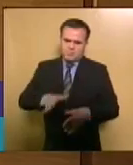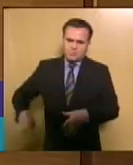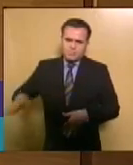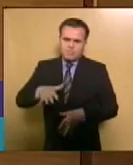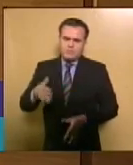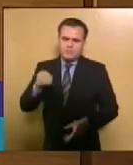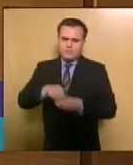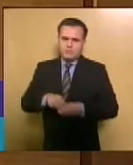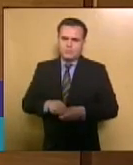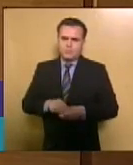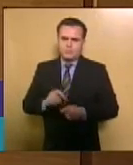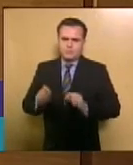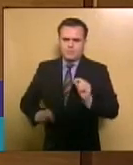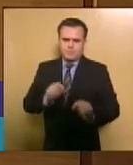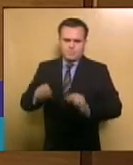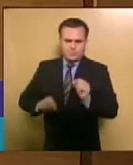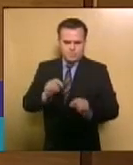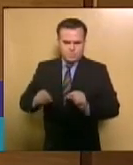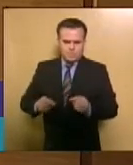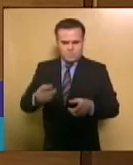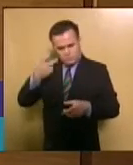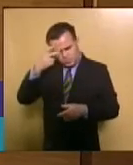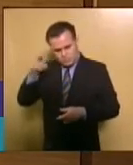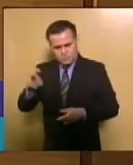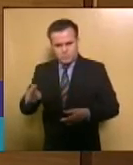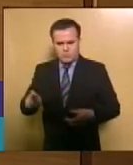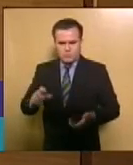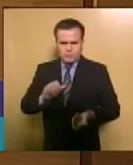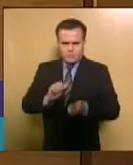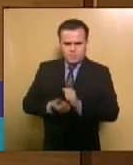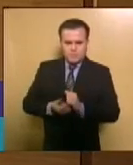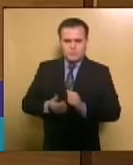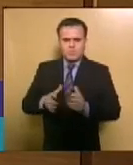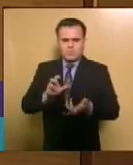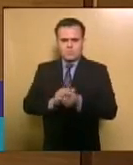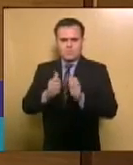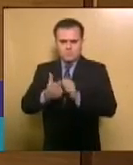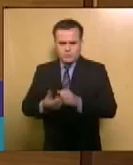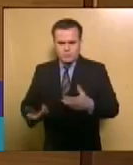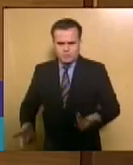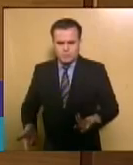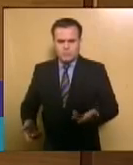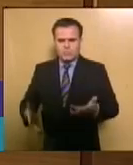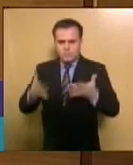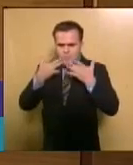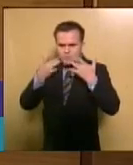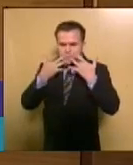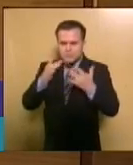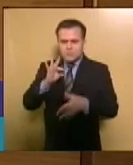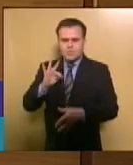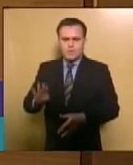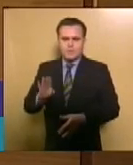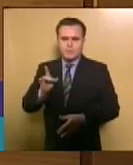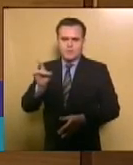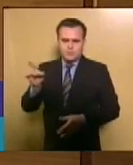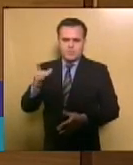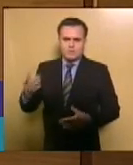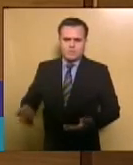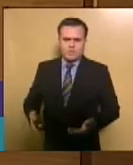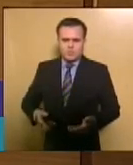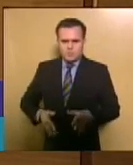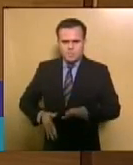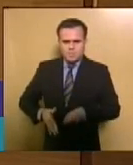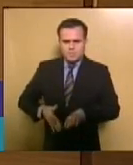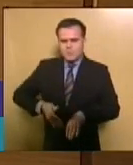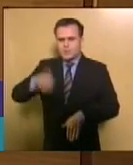dentro de espaços de Cultura lazer e arte que é o nosso teatro tubias Barreto que é a maior casa de de Espetáculo que a